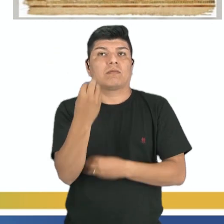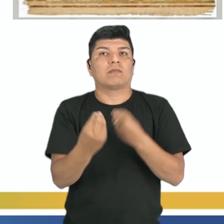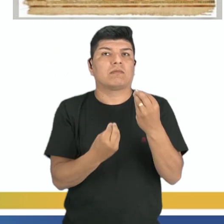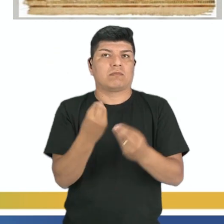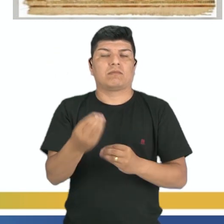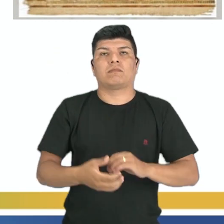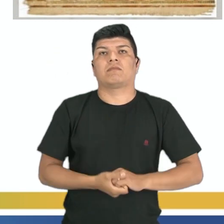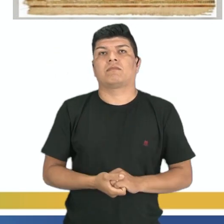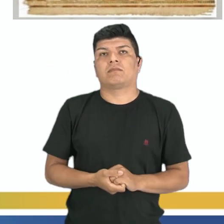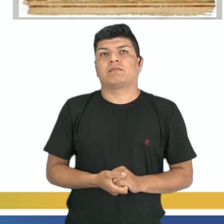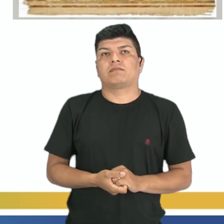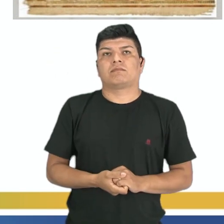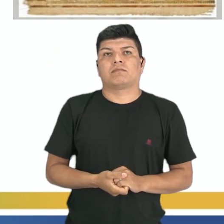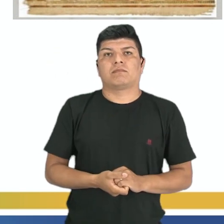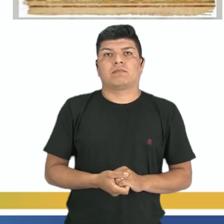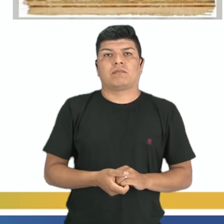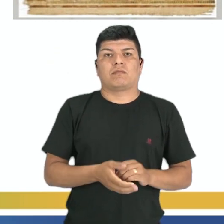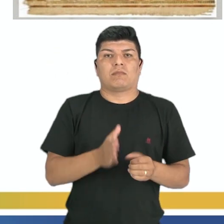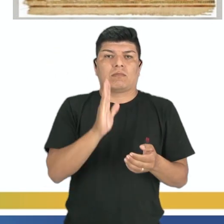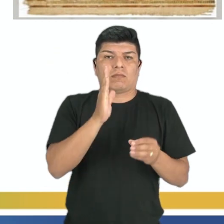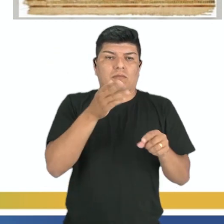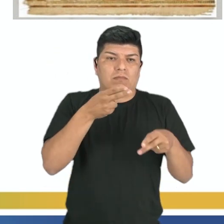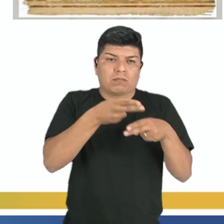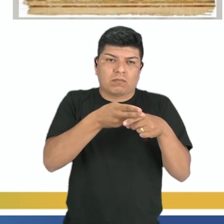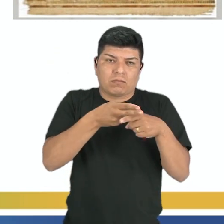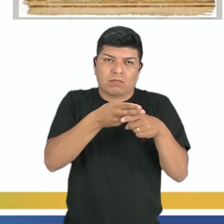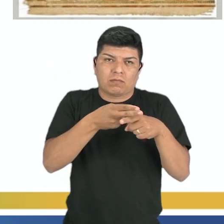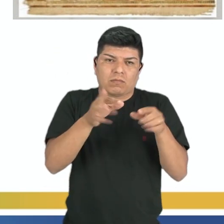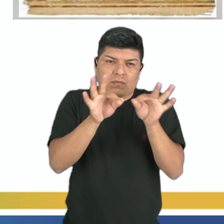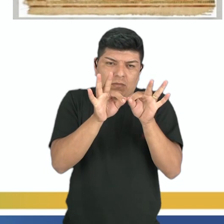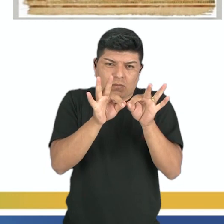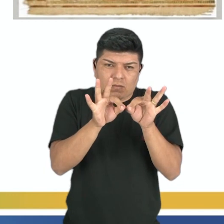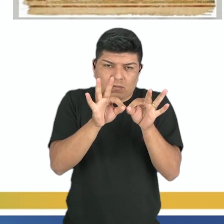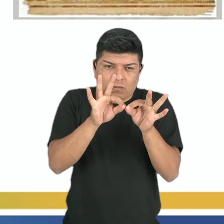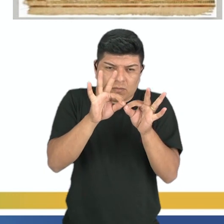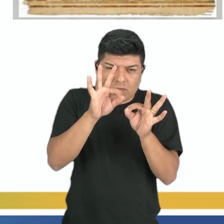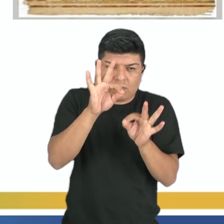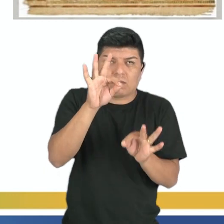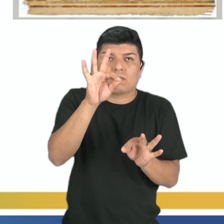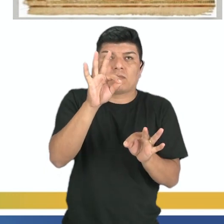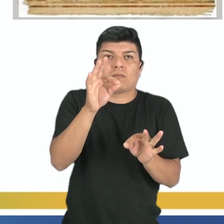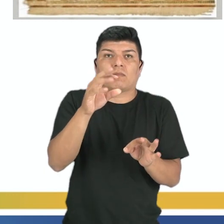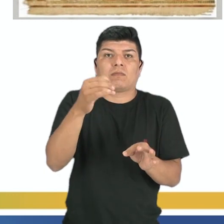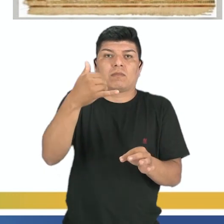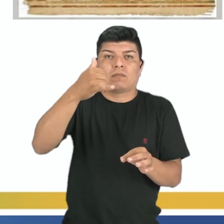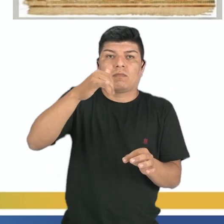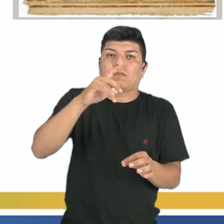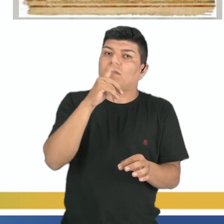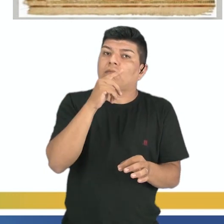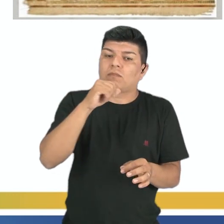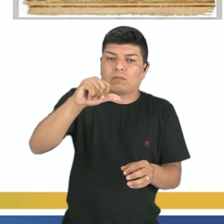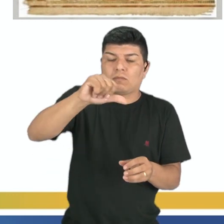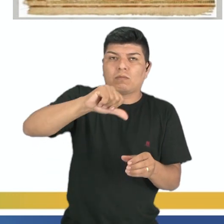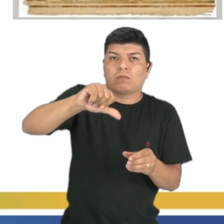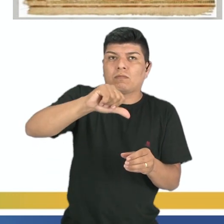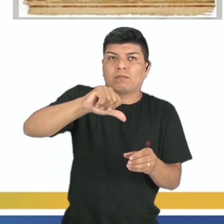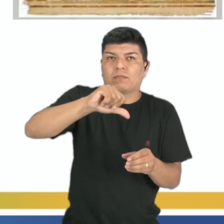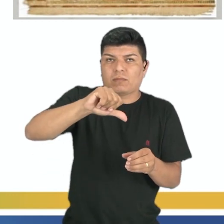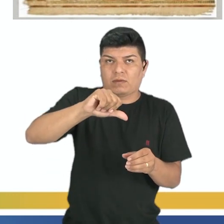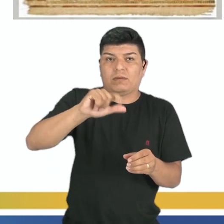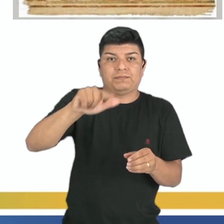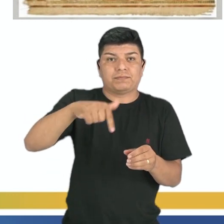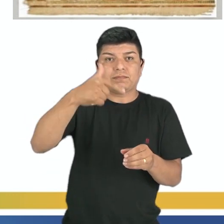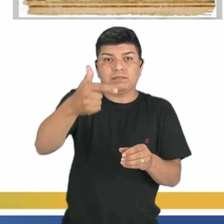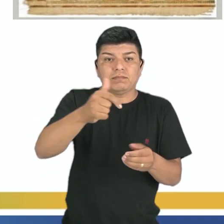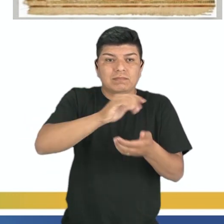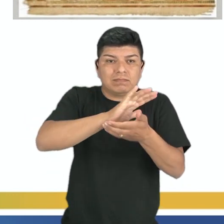tá? Cortado em finas tiras que eram posteriormente molhadas, sobrepostas e cruzadas, para depois